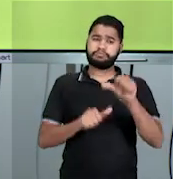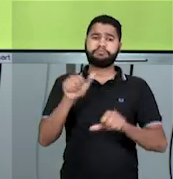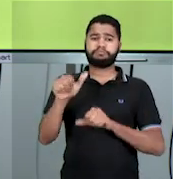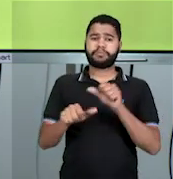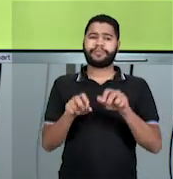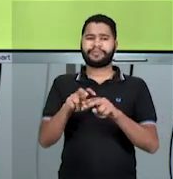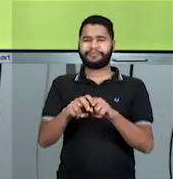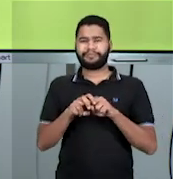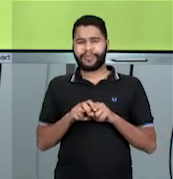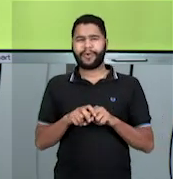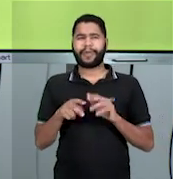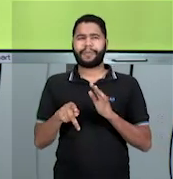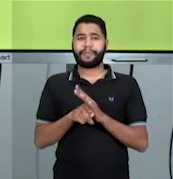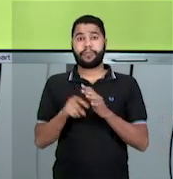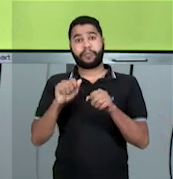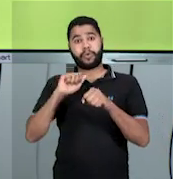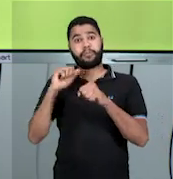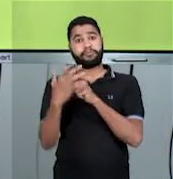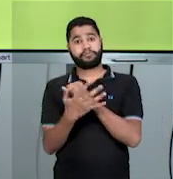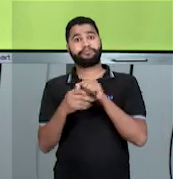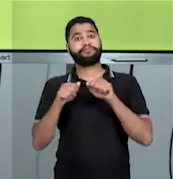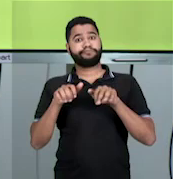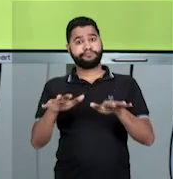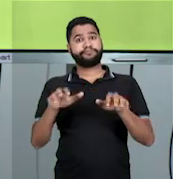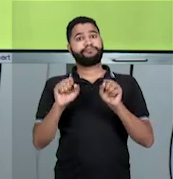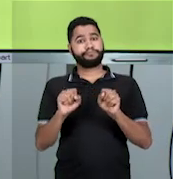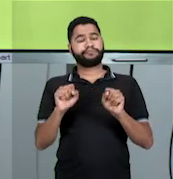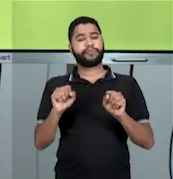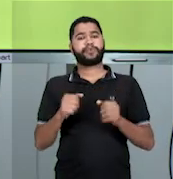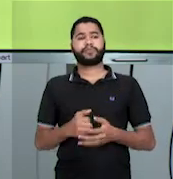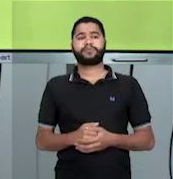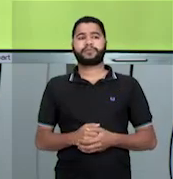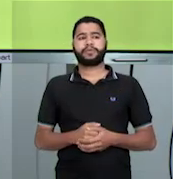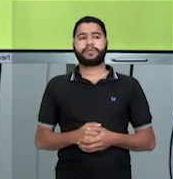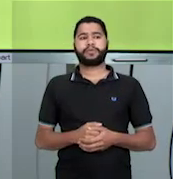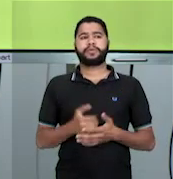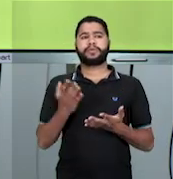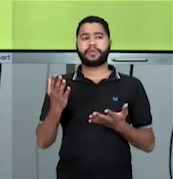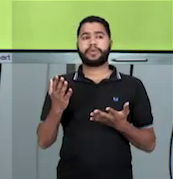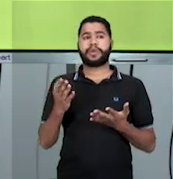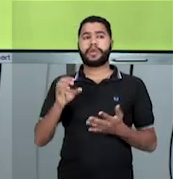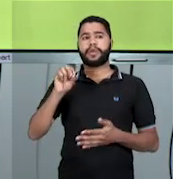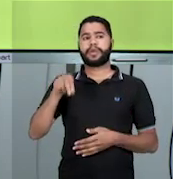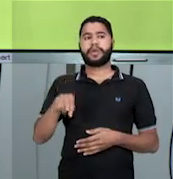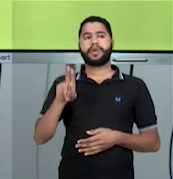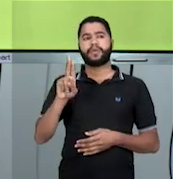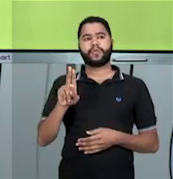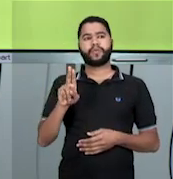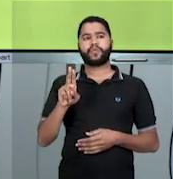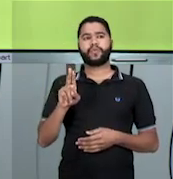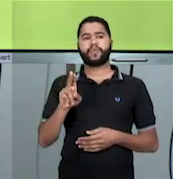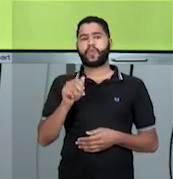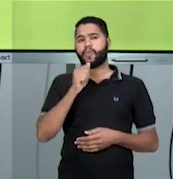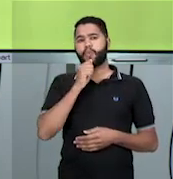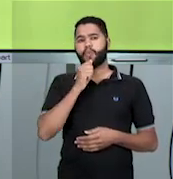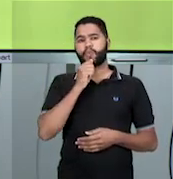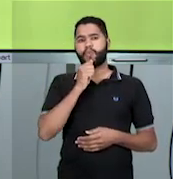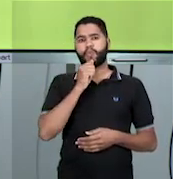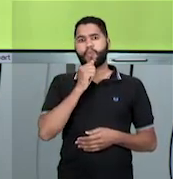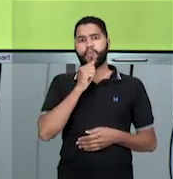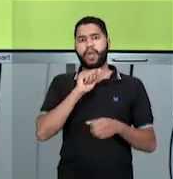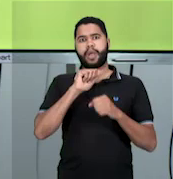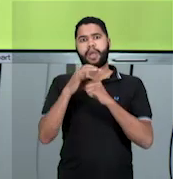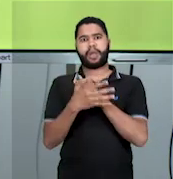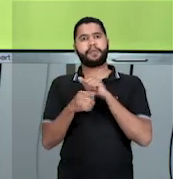por causa da questão da pandemia, pode ter alguma alteração em relação a isso, porque até então a ONU não tinha essa pandemia no